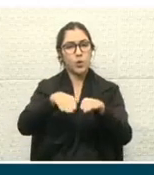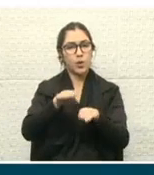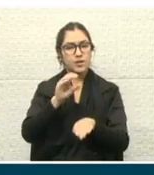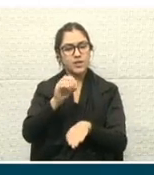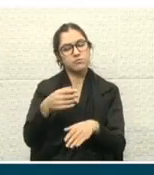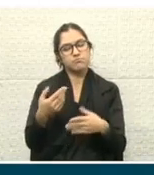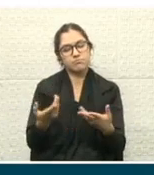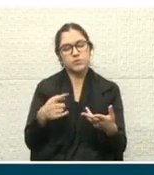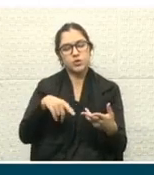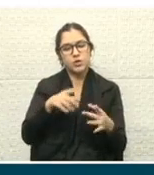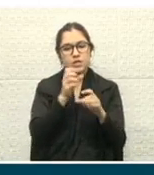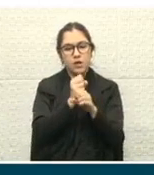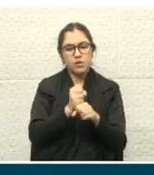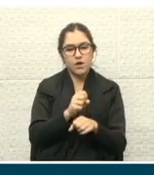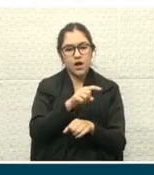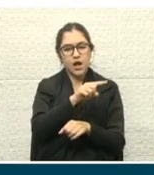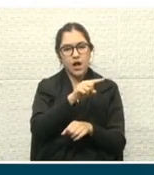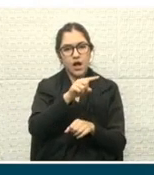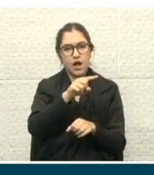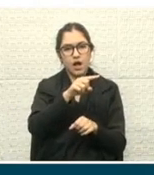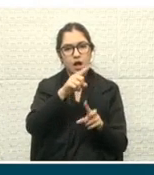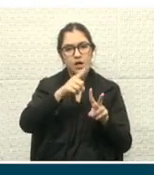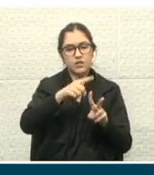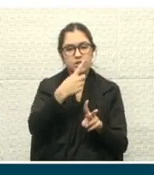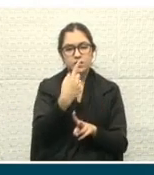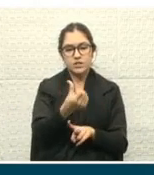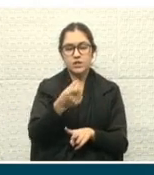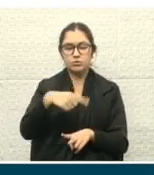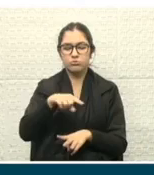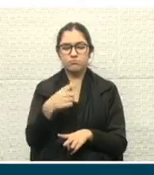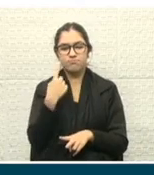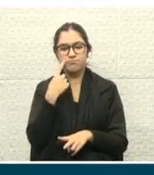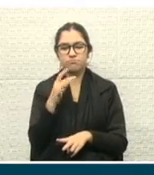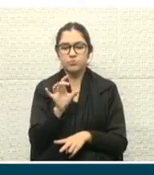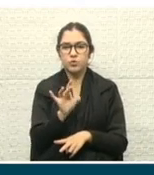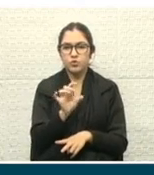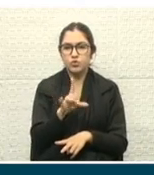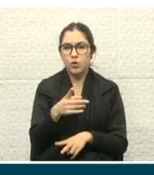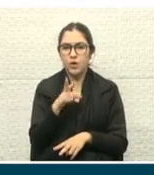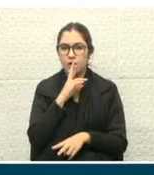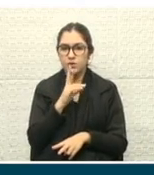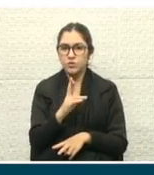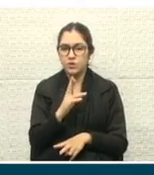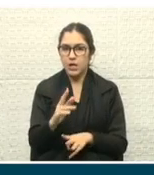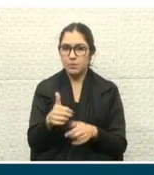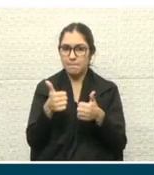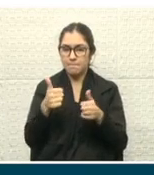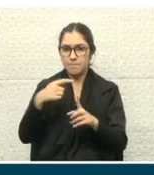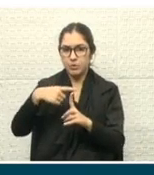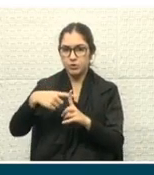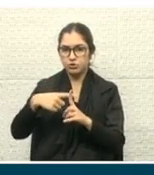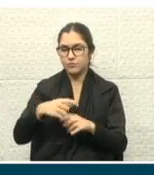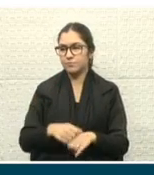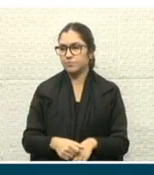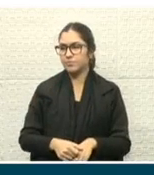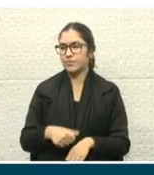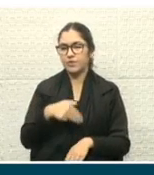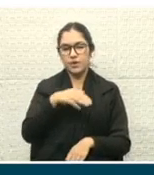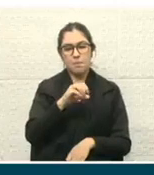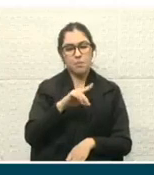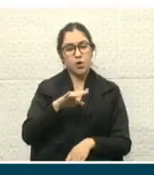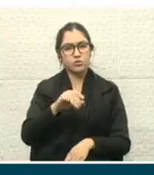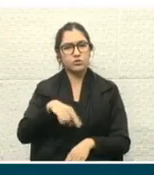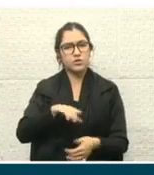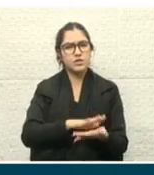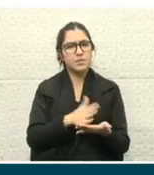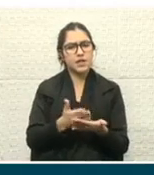que quando nós calculamos a raiz de 16, nós consideramos apenas o resultado positivo. Módulo nós